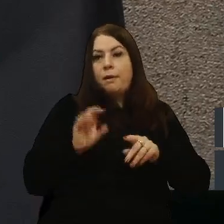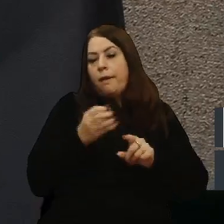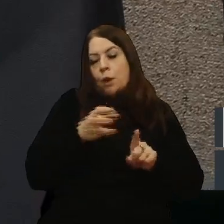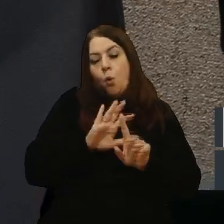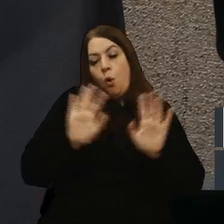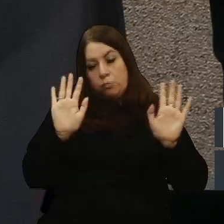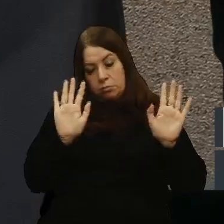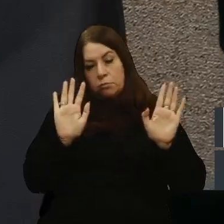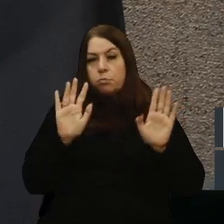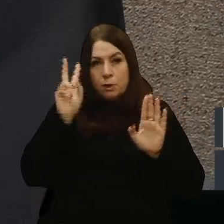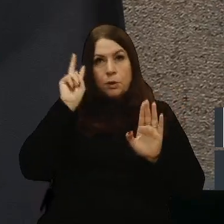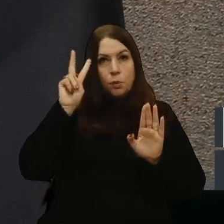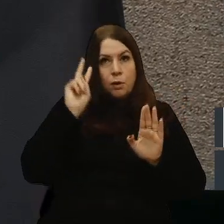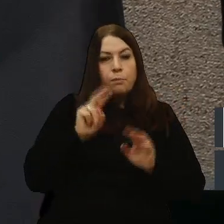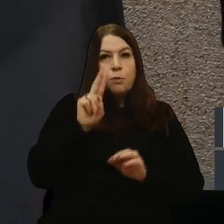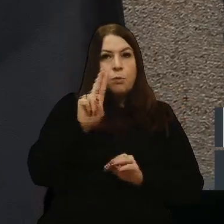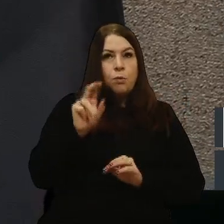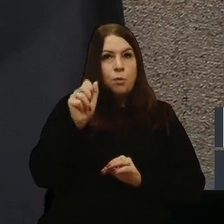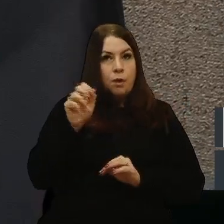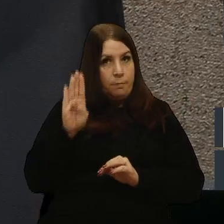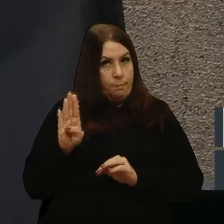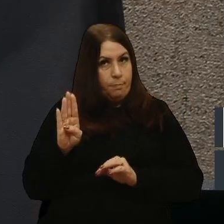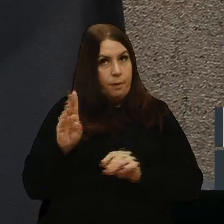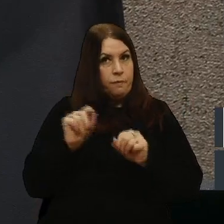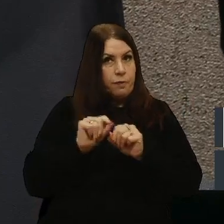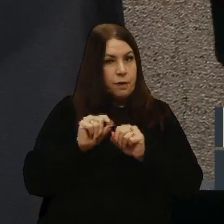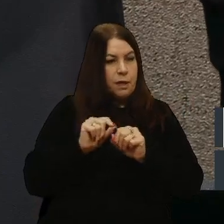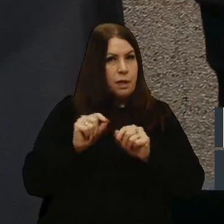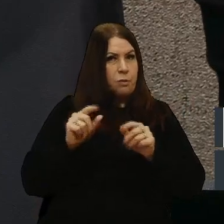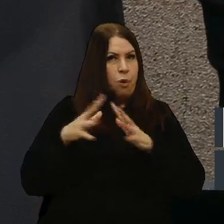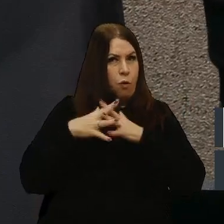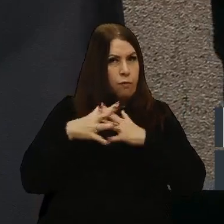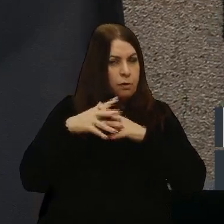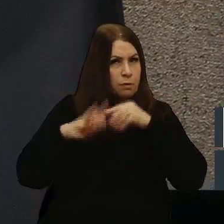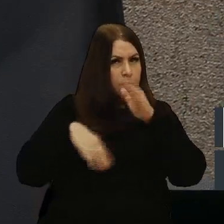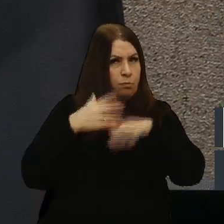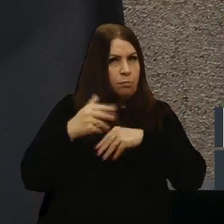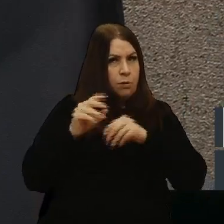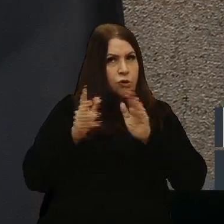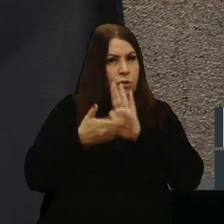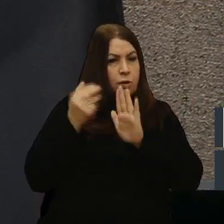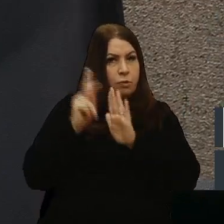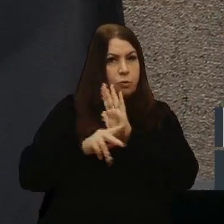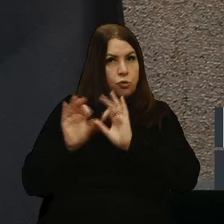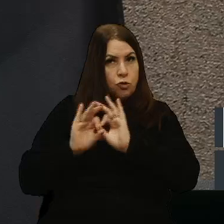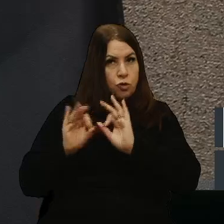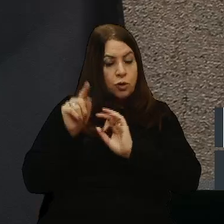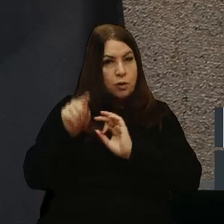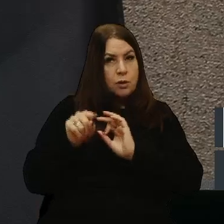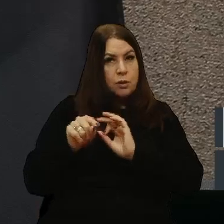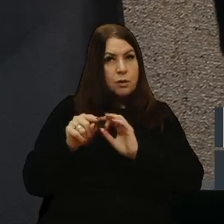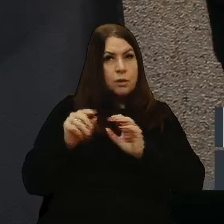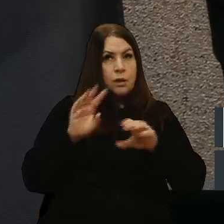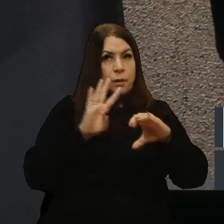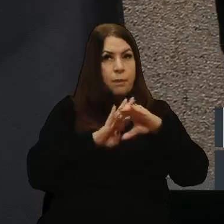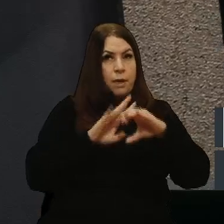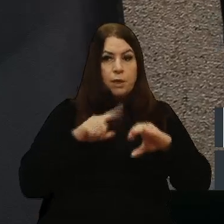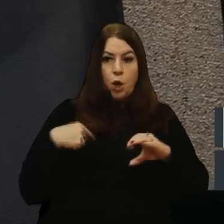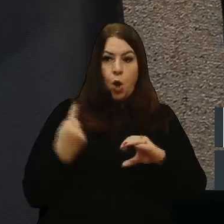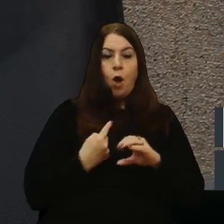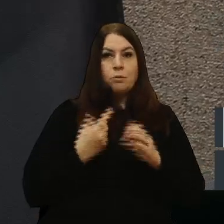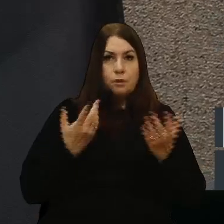contra, mas também eu me lembro da UAB, né, fizeram estardalhaço para derrubar aquele projeto lá, dizendo que a Maesa é